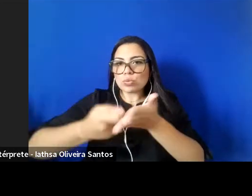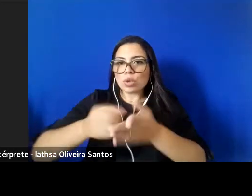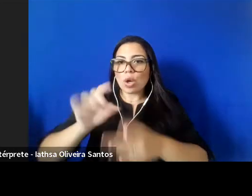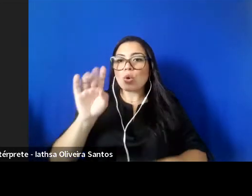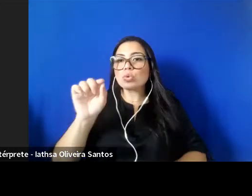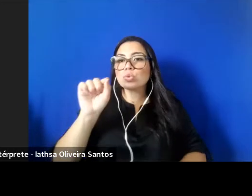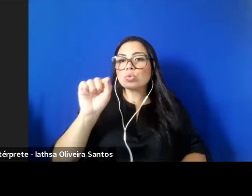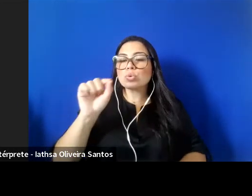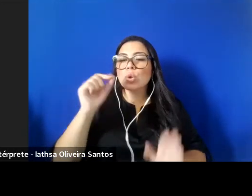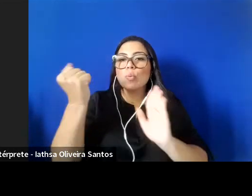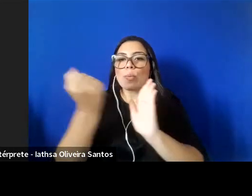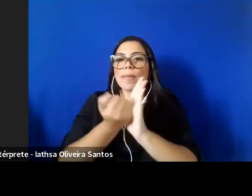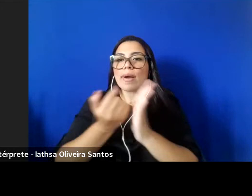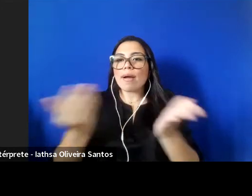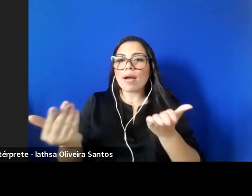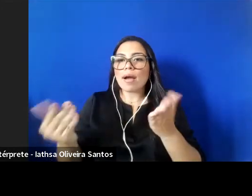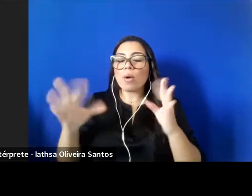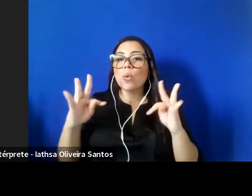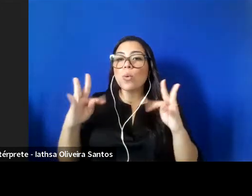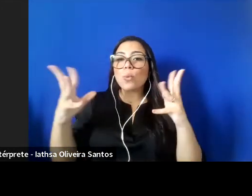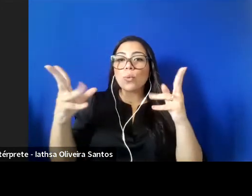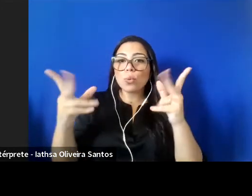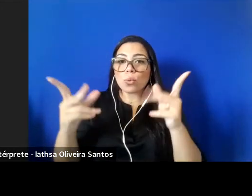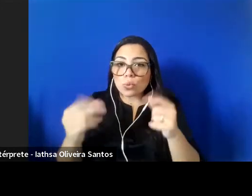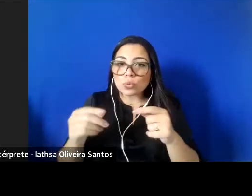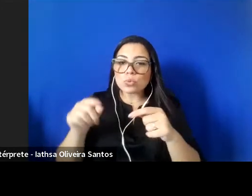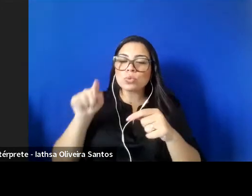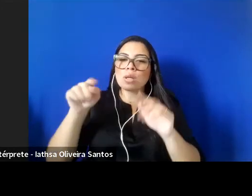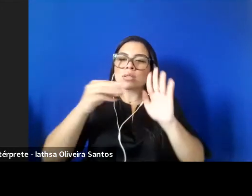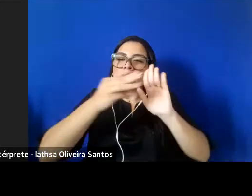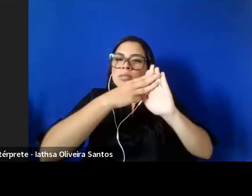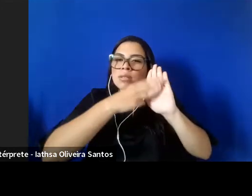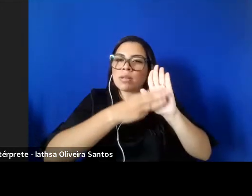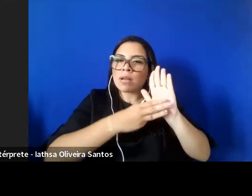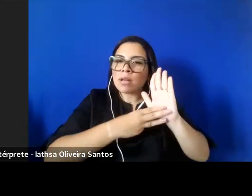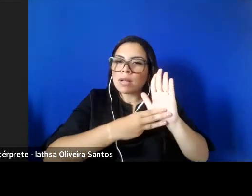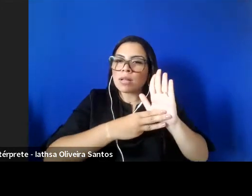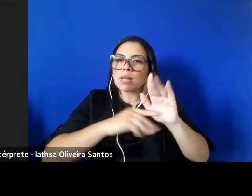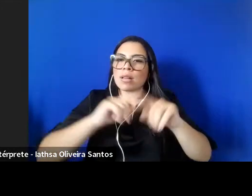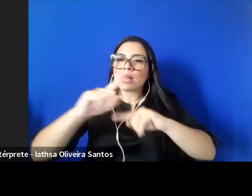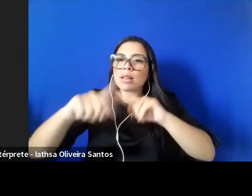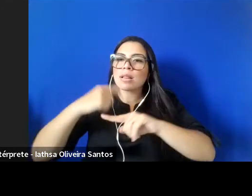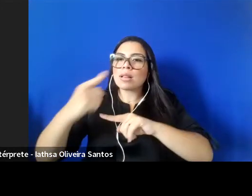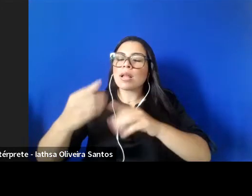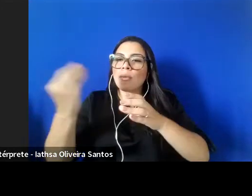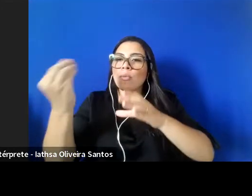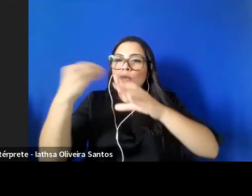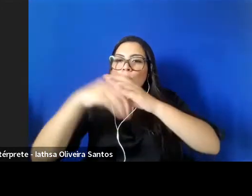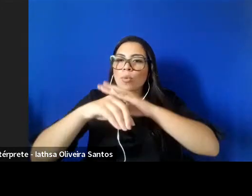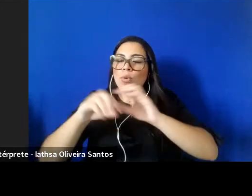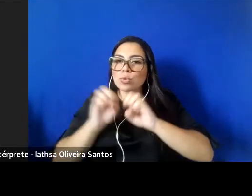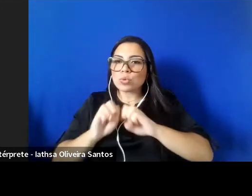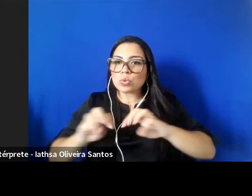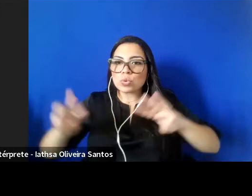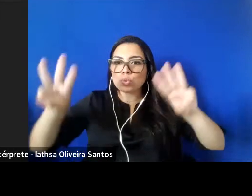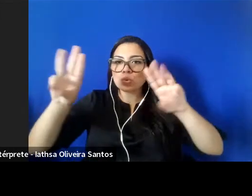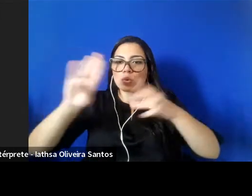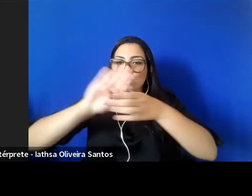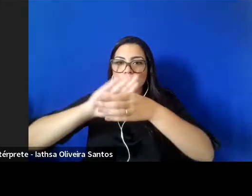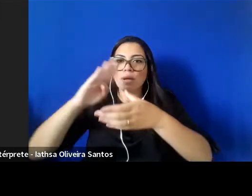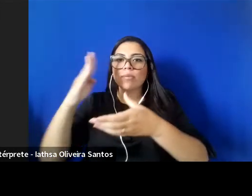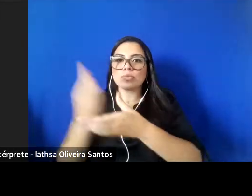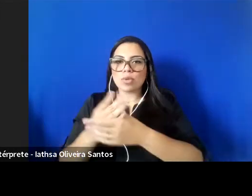deixar registrado aqui que todos os relatórios das pesquisas, posteriormente, eles vão ser publicados no site da Emerge. Vai